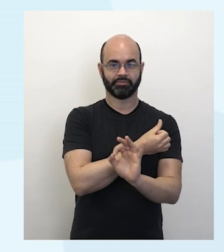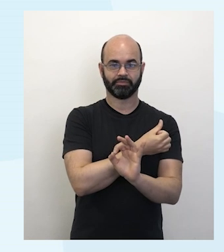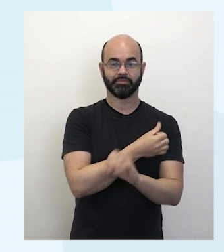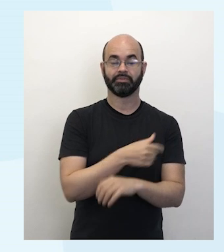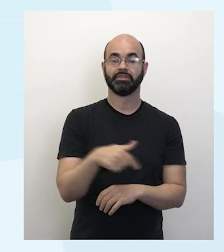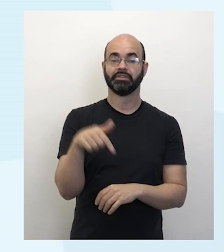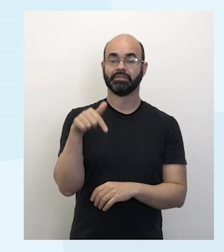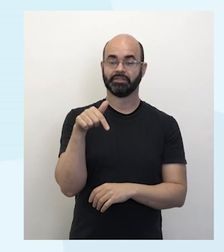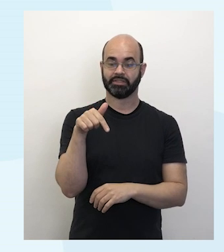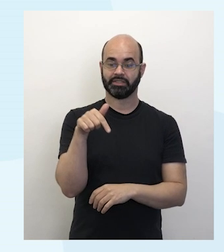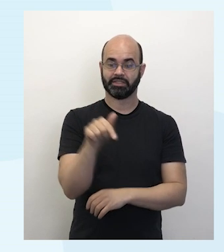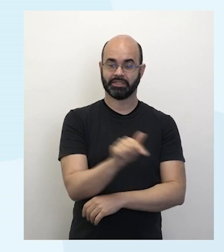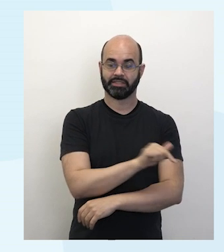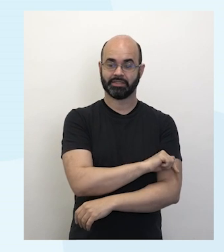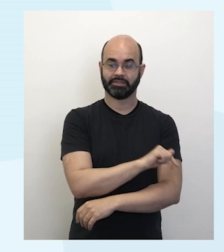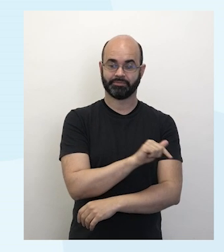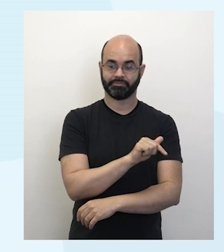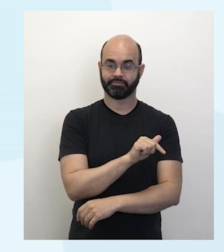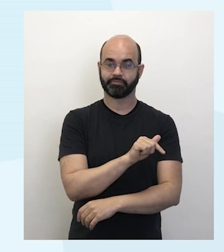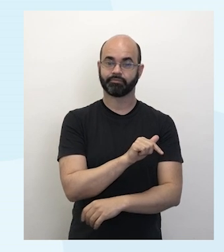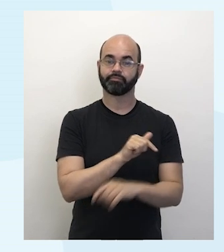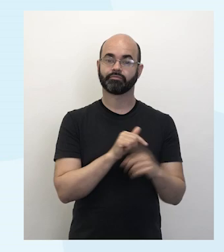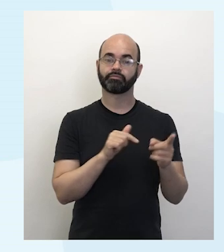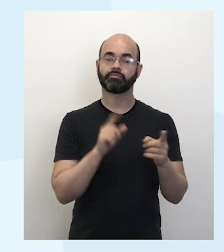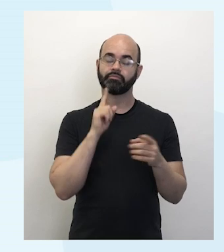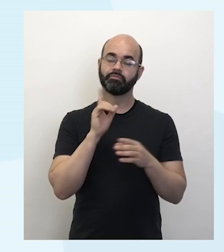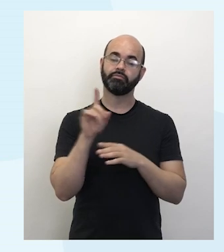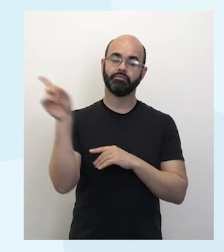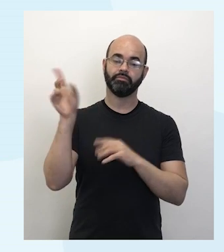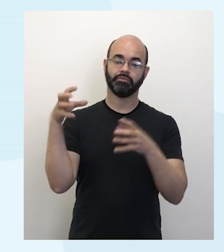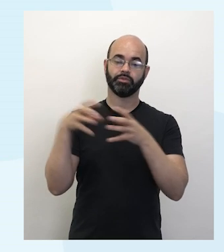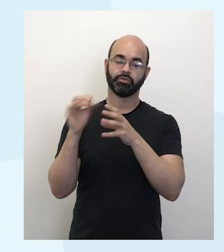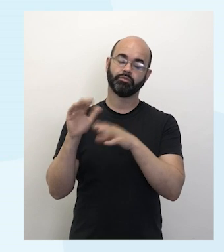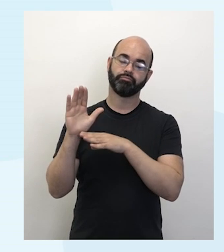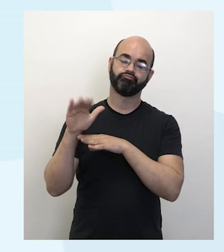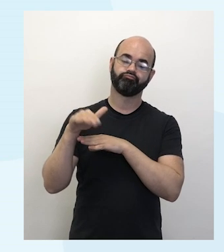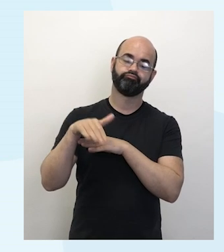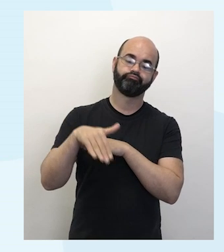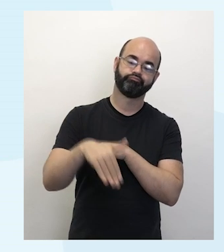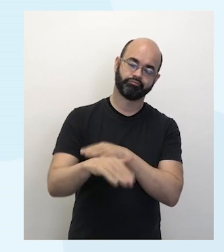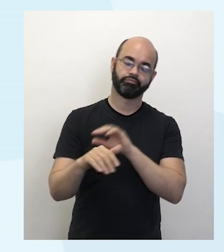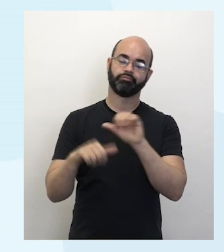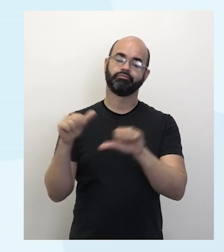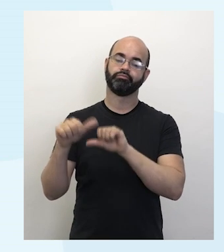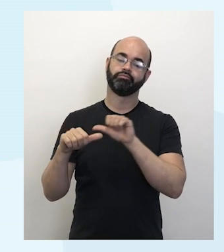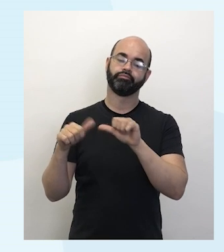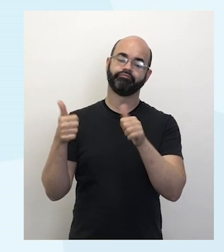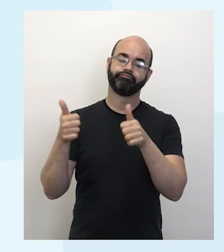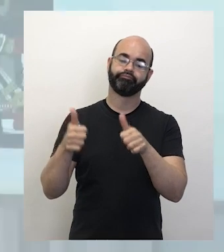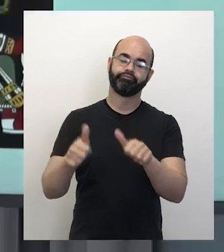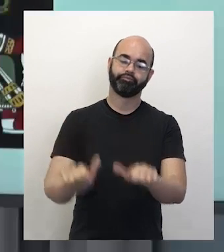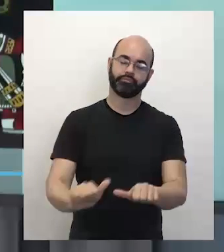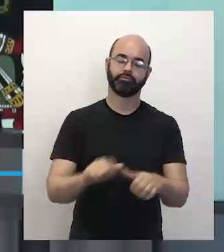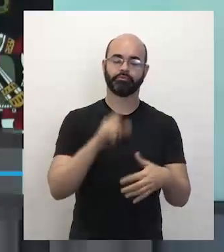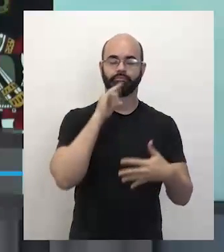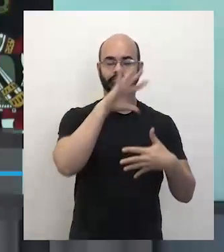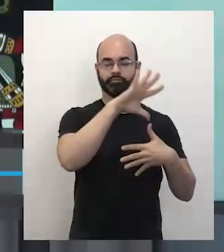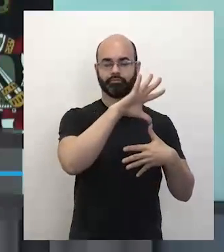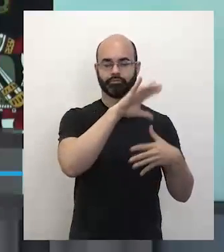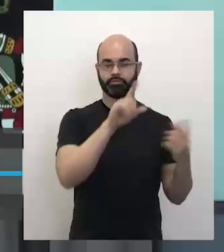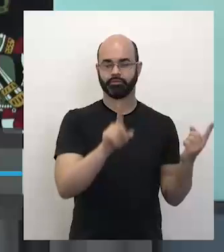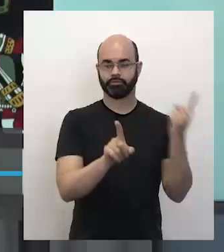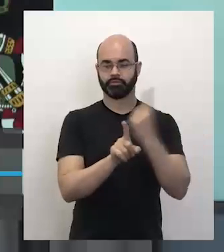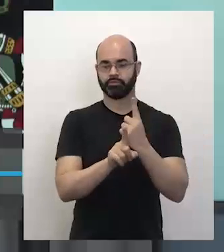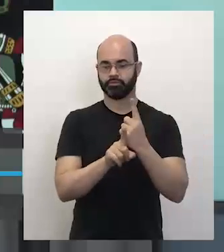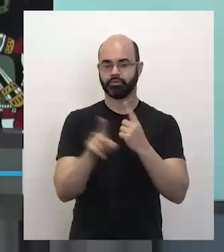ano, os alunos eles vão ver aí o declínio destas civilizações, o encontro entre os povos da América com os povos